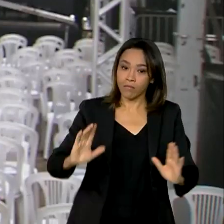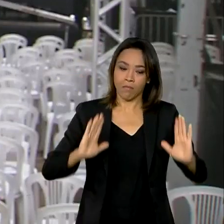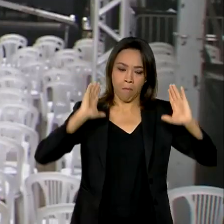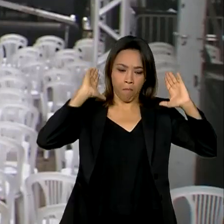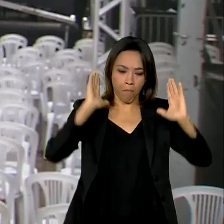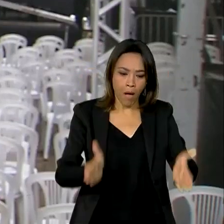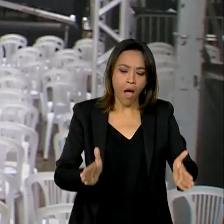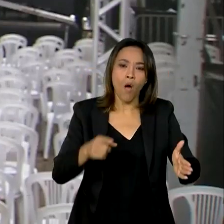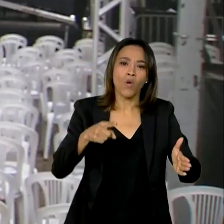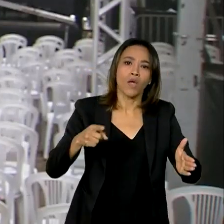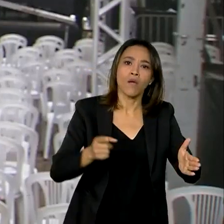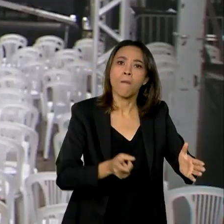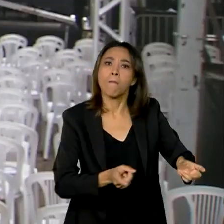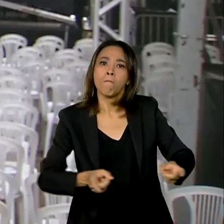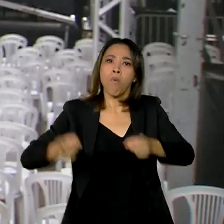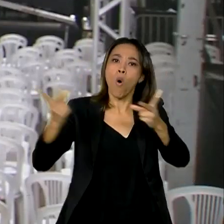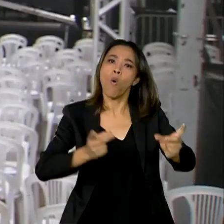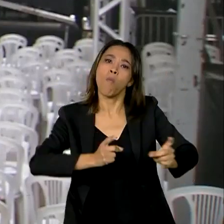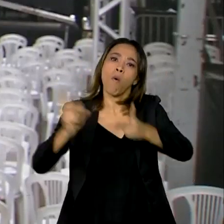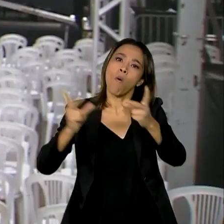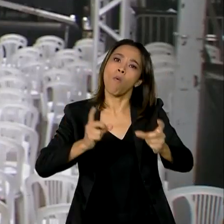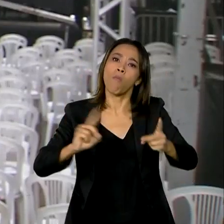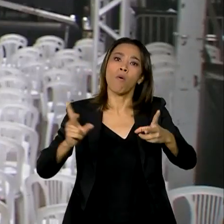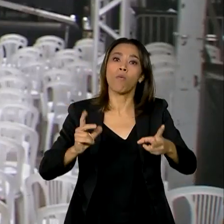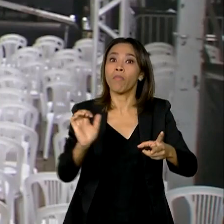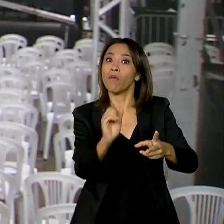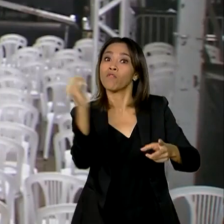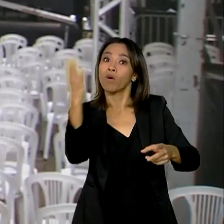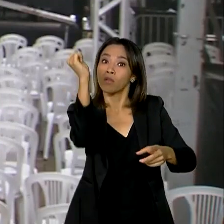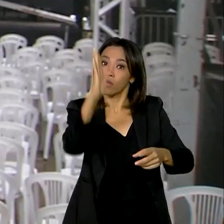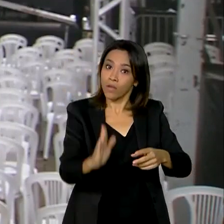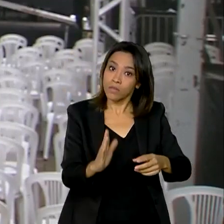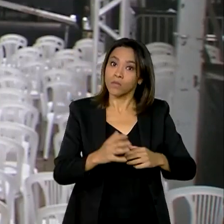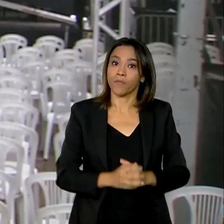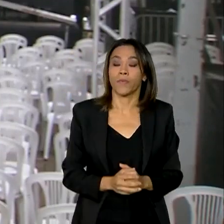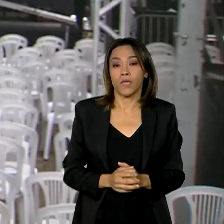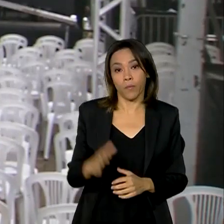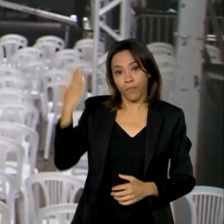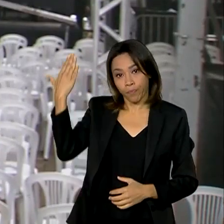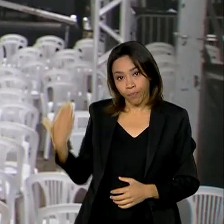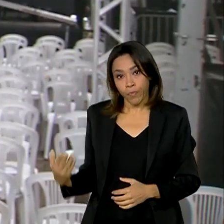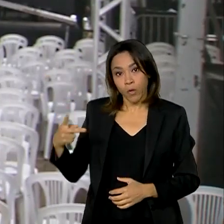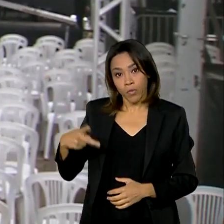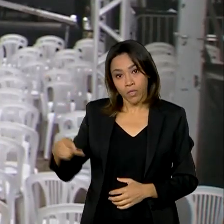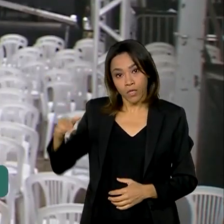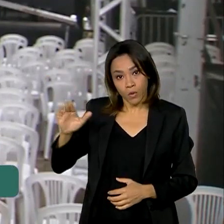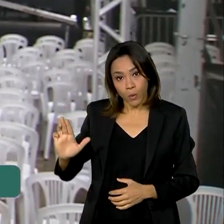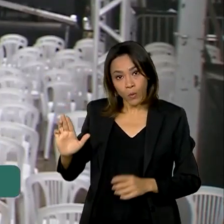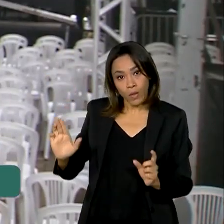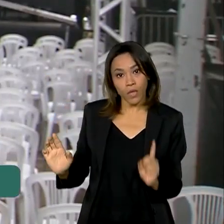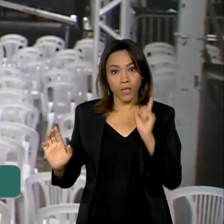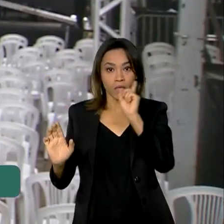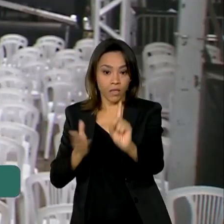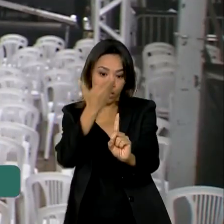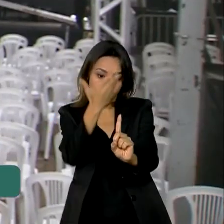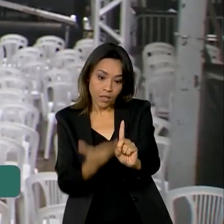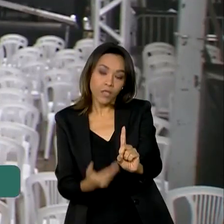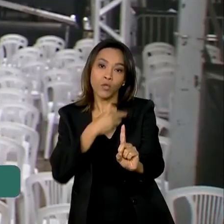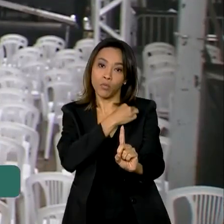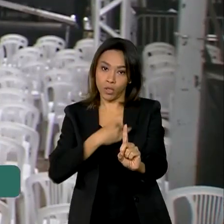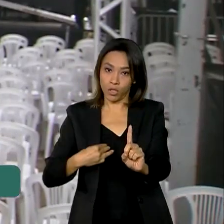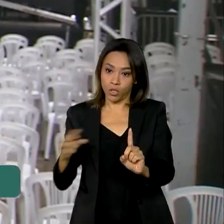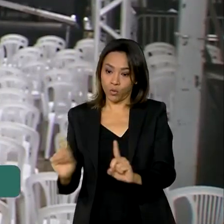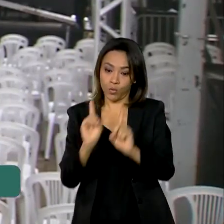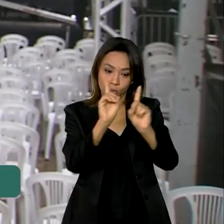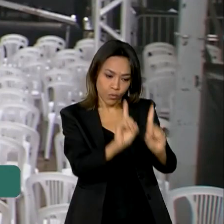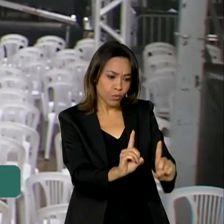expansão do agronegócio brasileiro no cenário internacional. O presidente Lula e o ministro da Agricultura e Pecuária, Carlos Fávaro, vão acompanhar